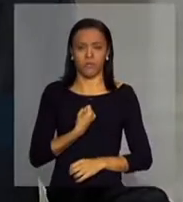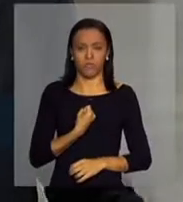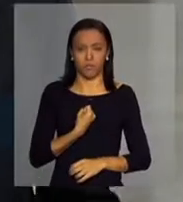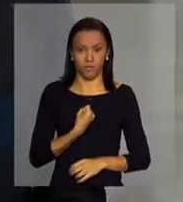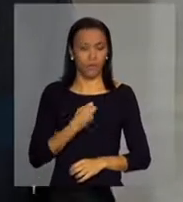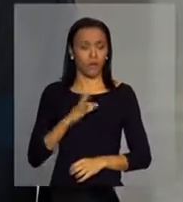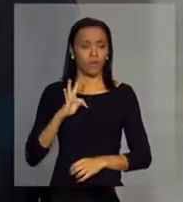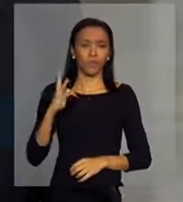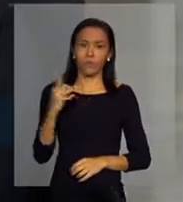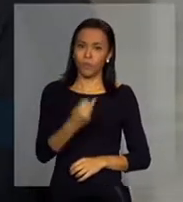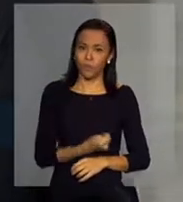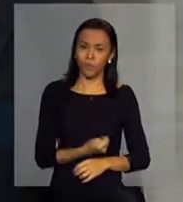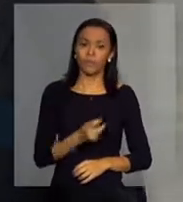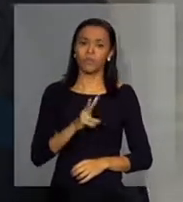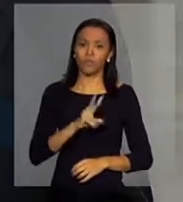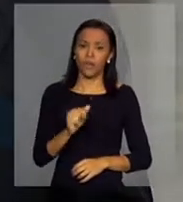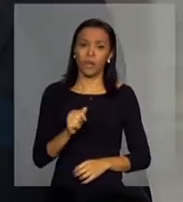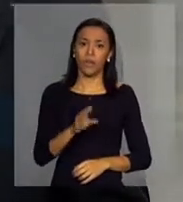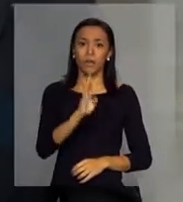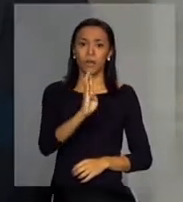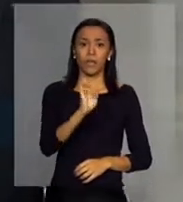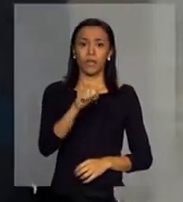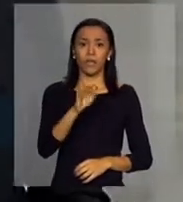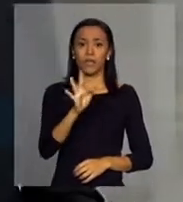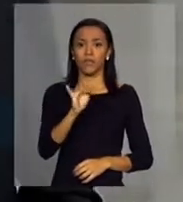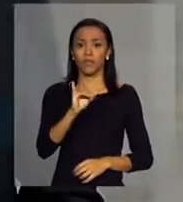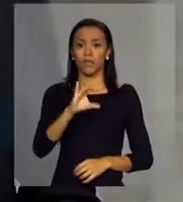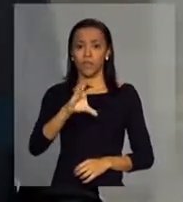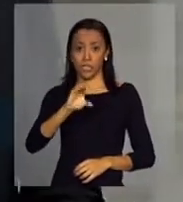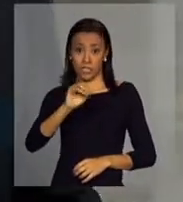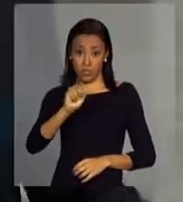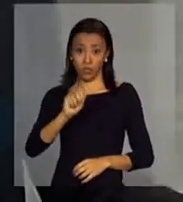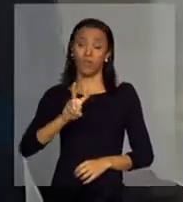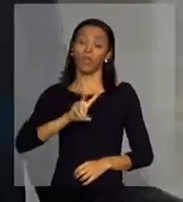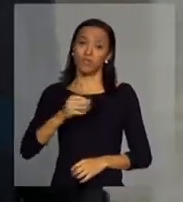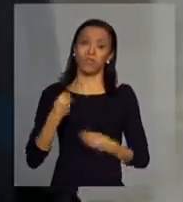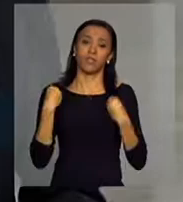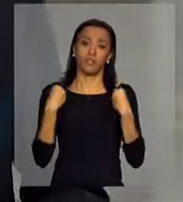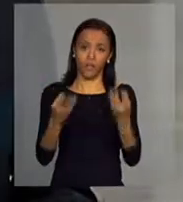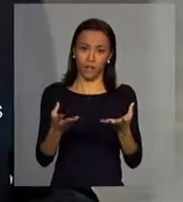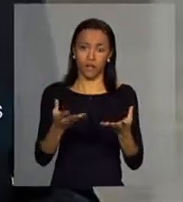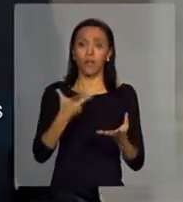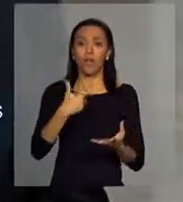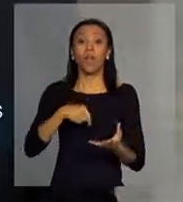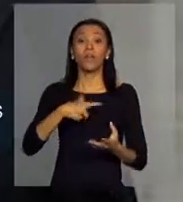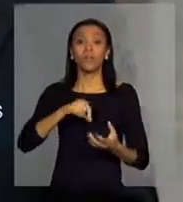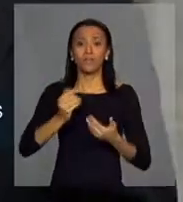De todos os benefícios é estendido também aos trabalhadores domésticos, iguais.